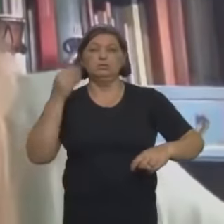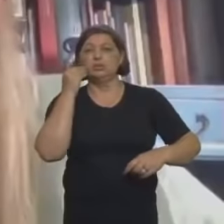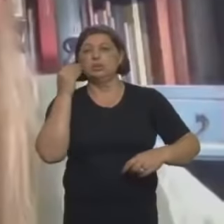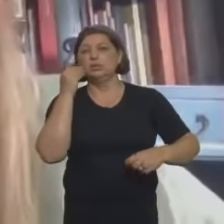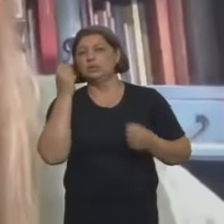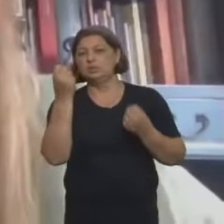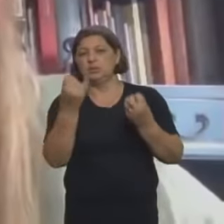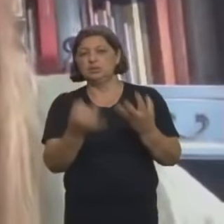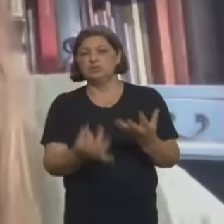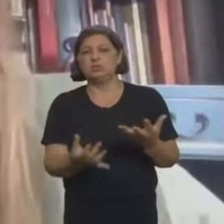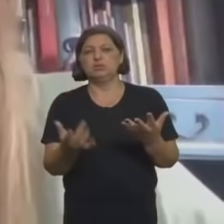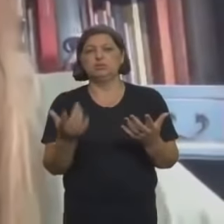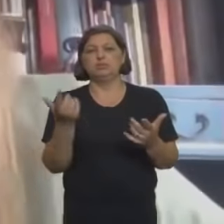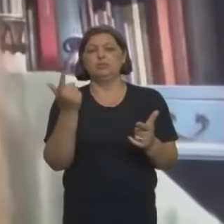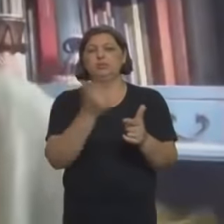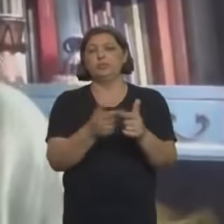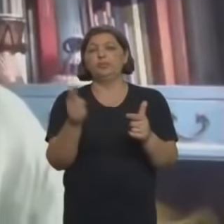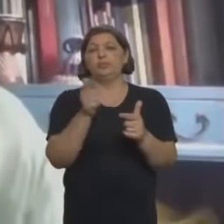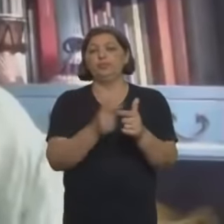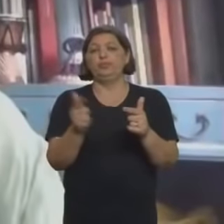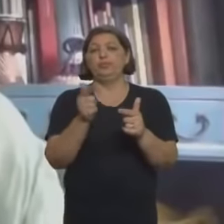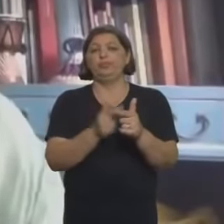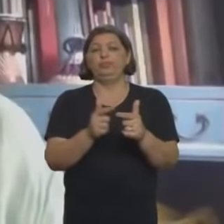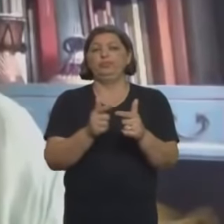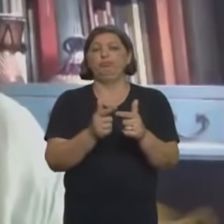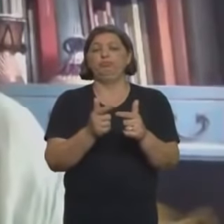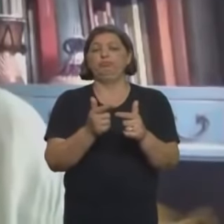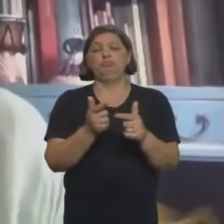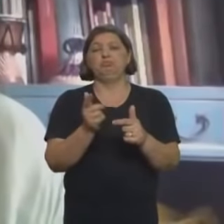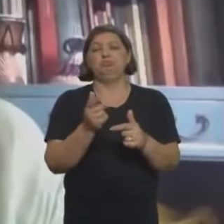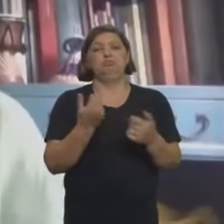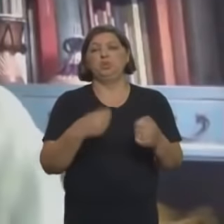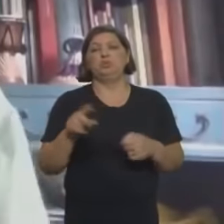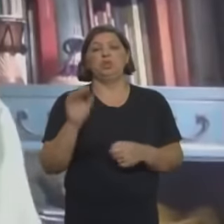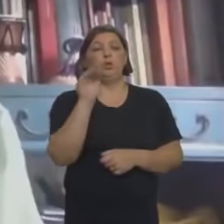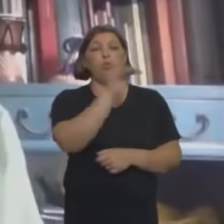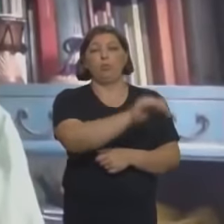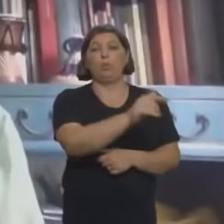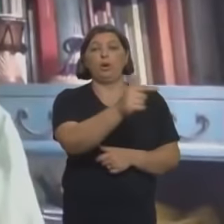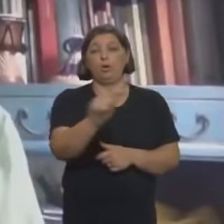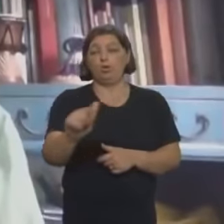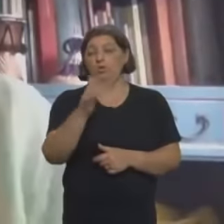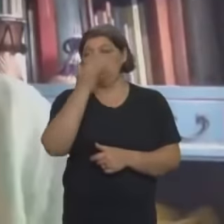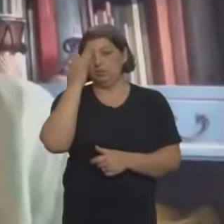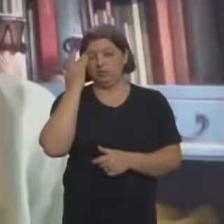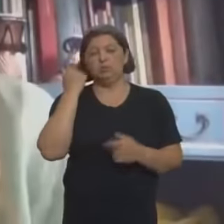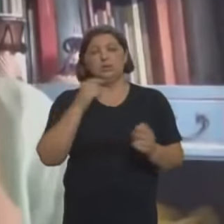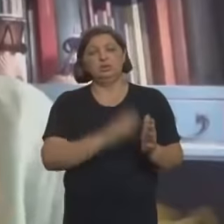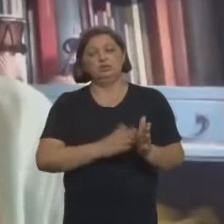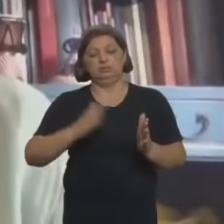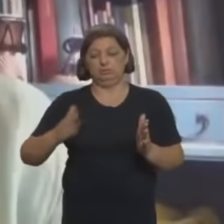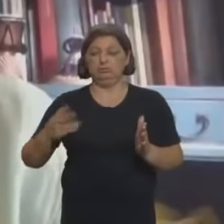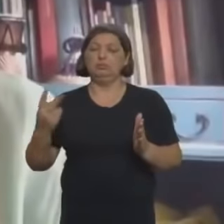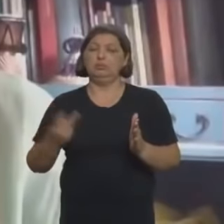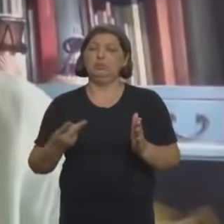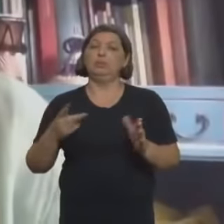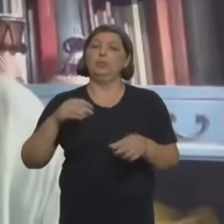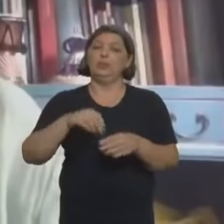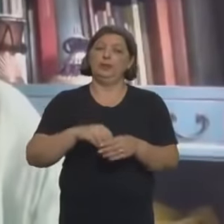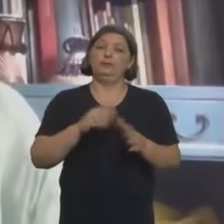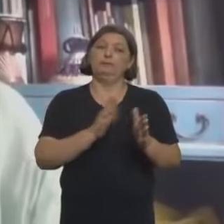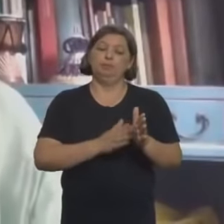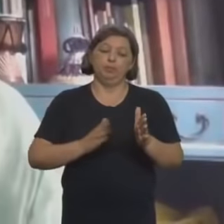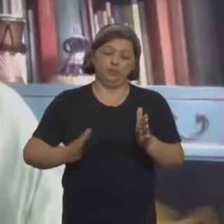aquele problema sem culpar. E aí vamos passar para a segunda etapa. E aí dentro desse processo eles